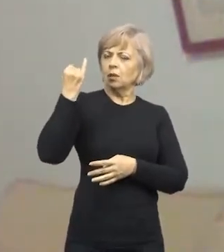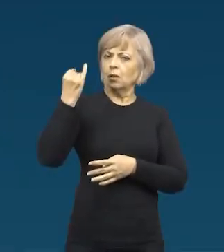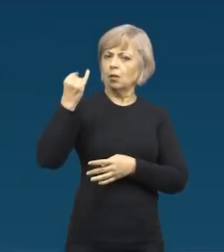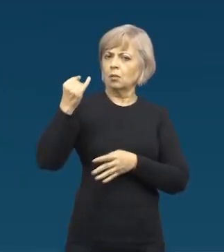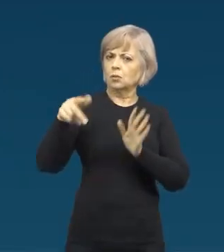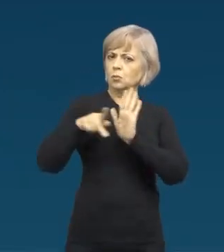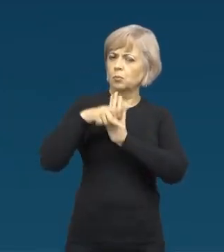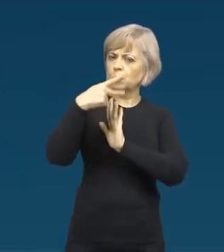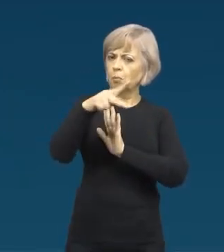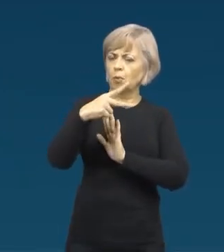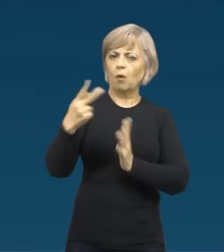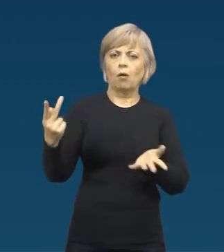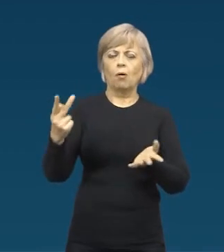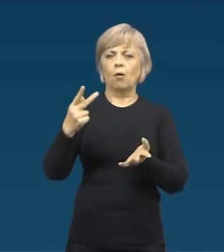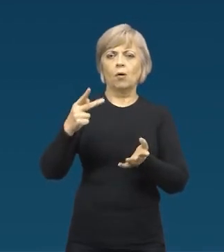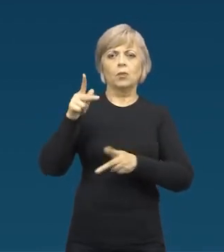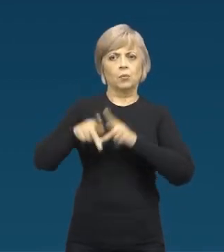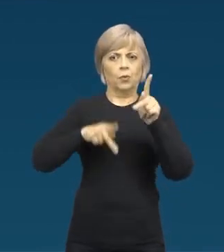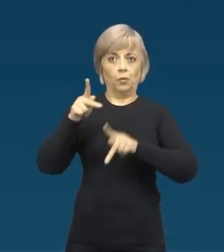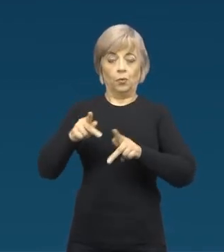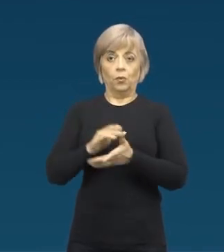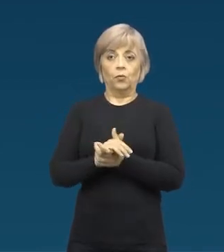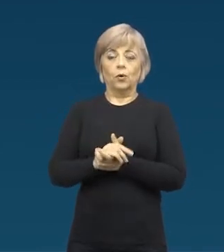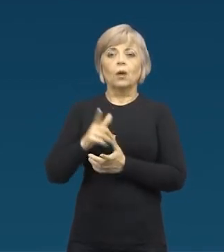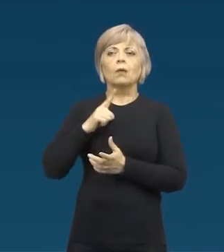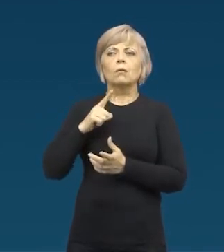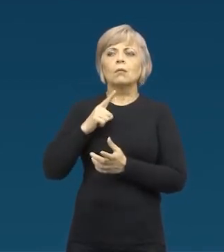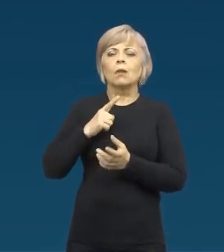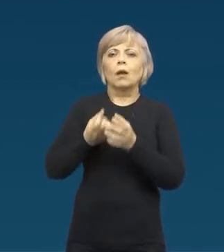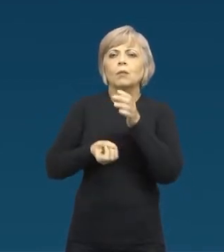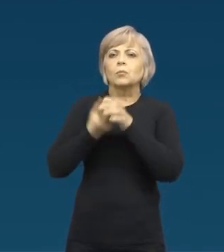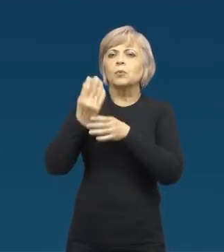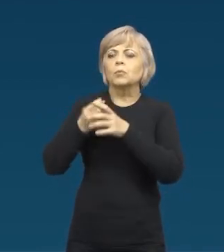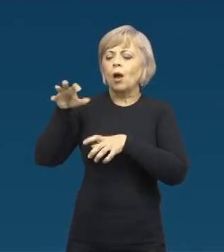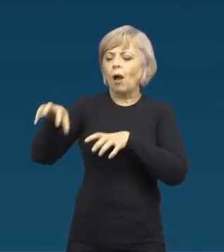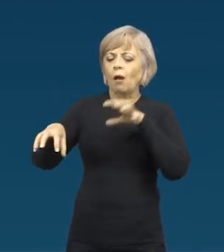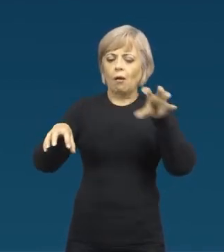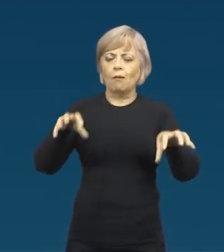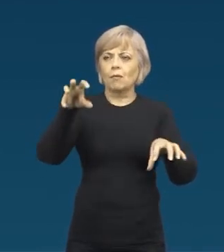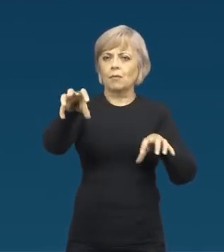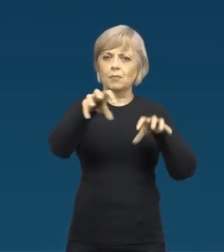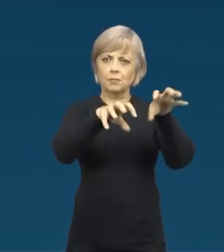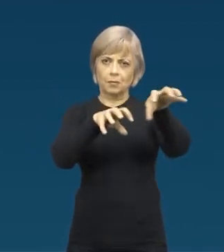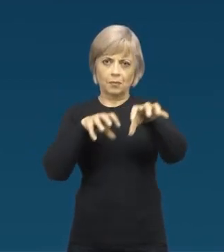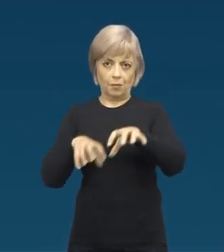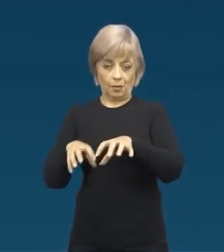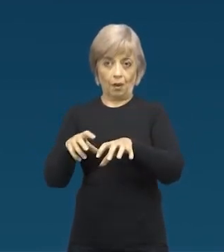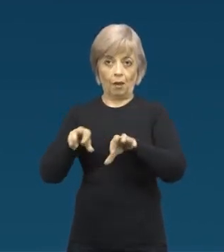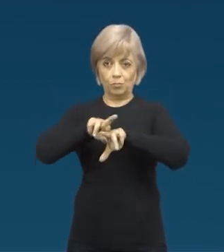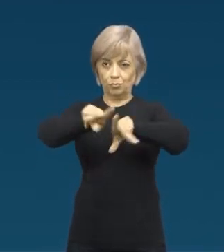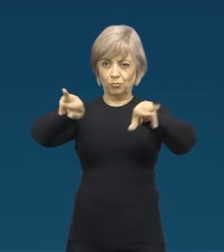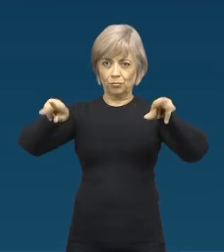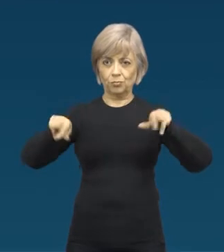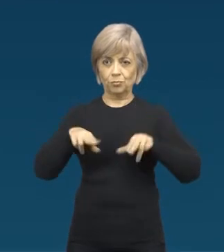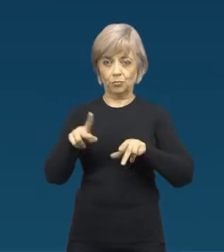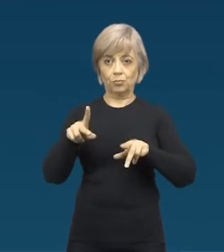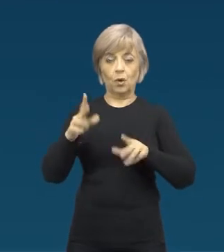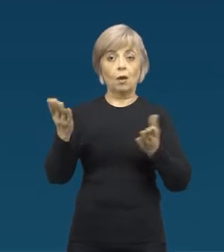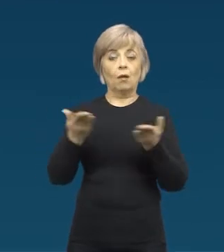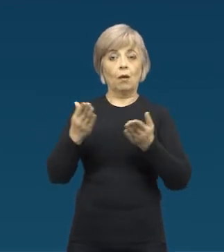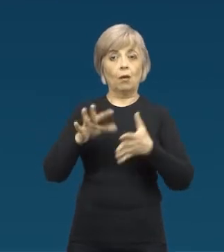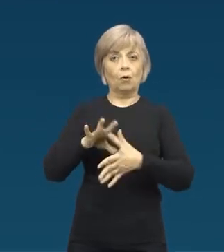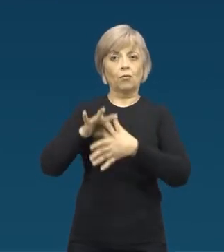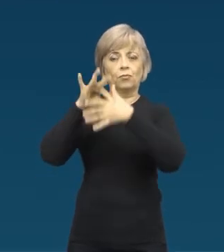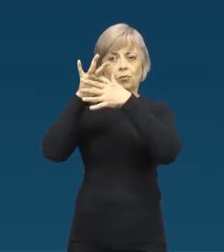população. Então, temos os grupos especializados em diversas áreas e, mais uma vez, eu destaco as áreas